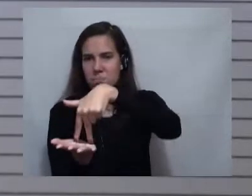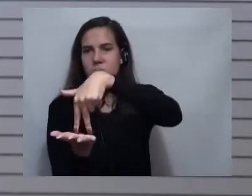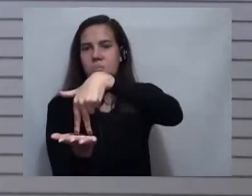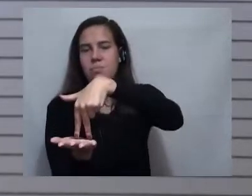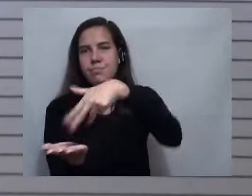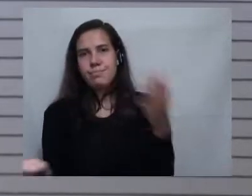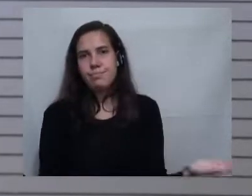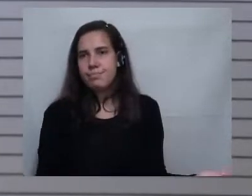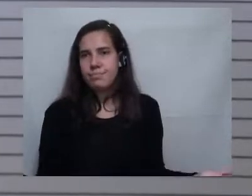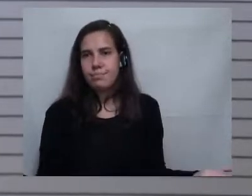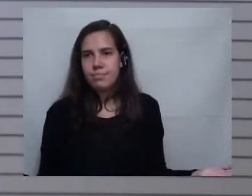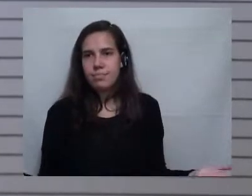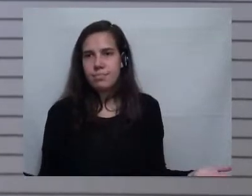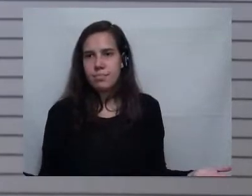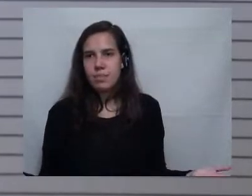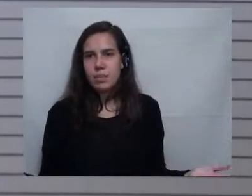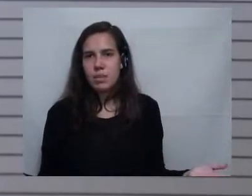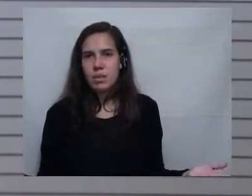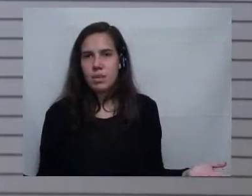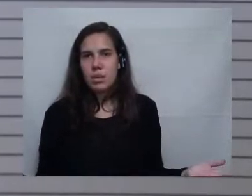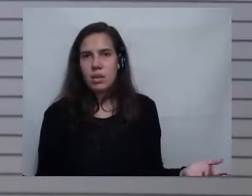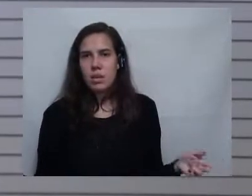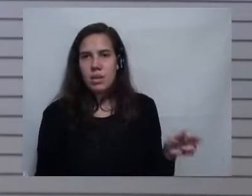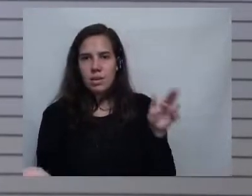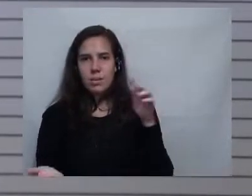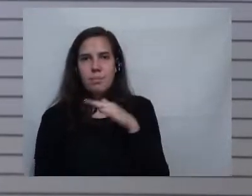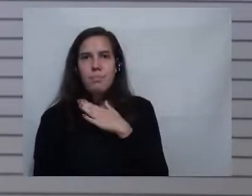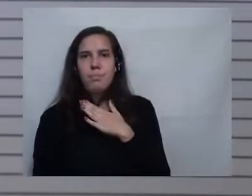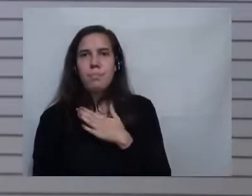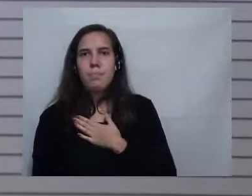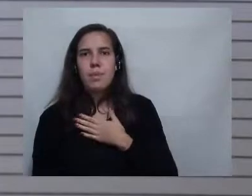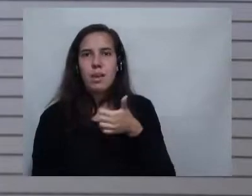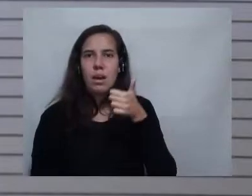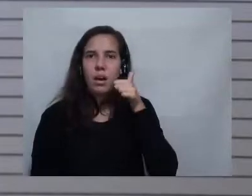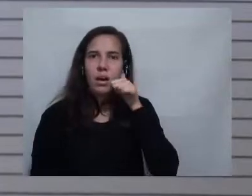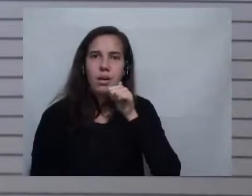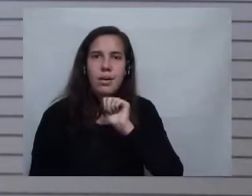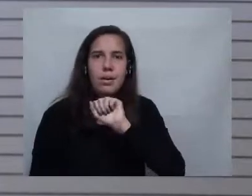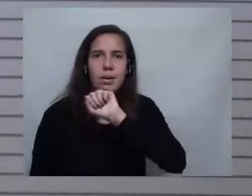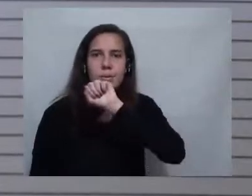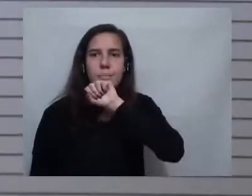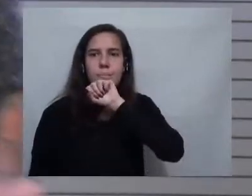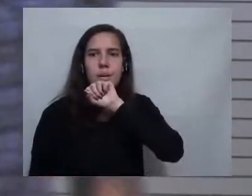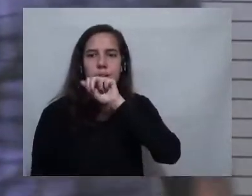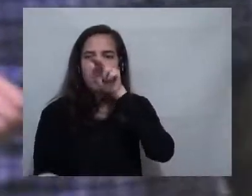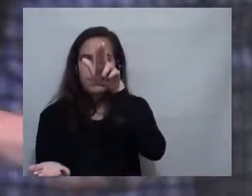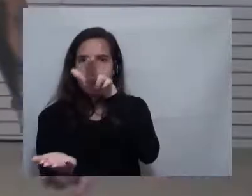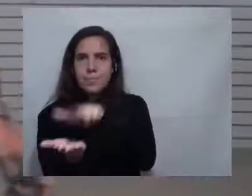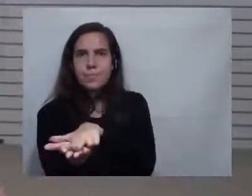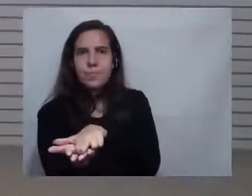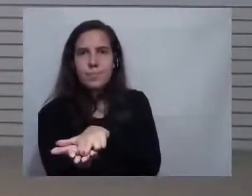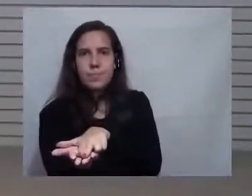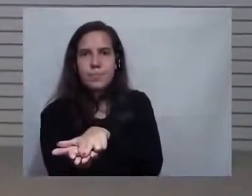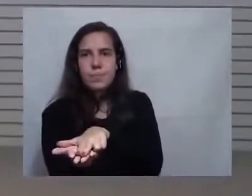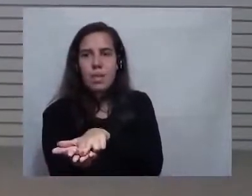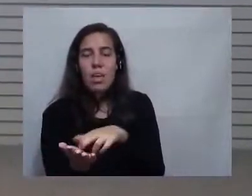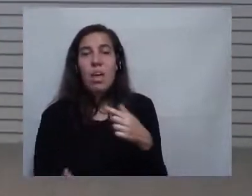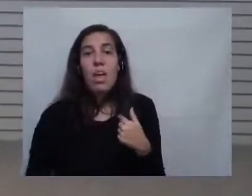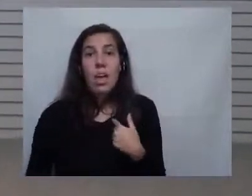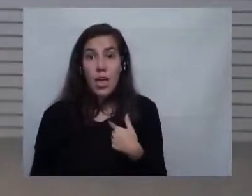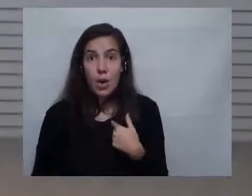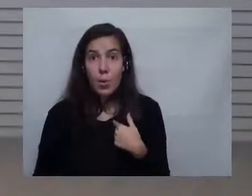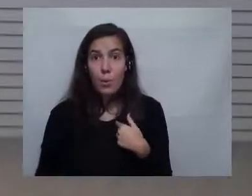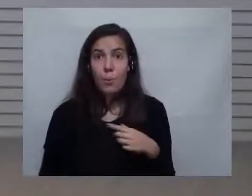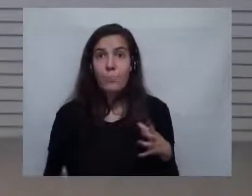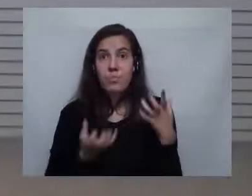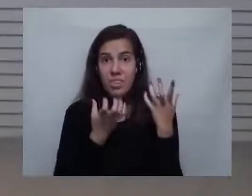coração é a última vez que eu ia ver minha mãe nesse tempo tu sabe que eu quero que fale no meu velório